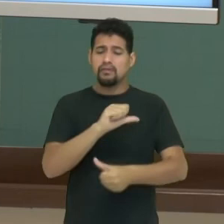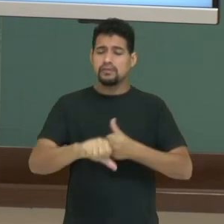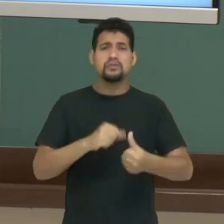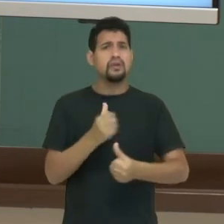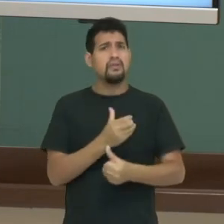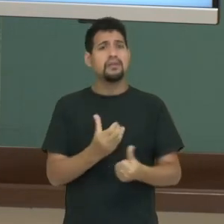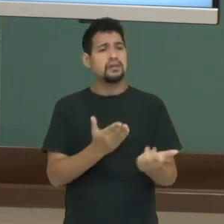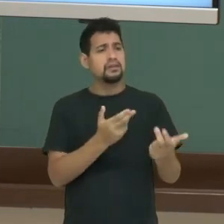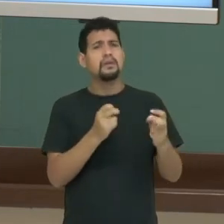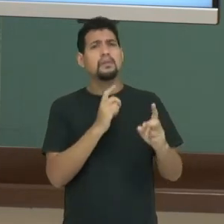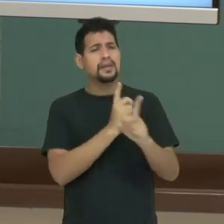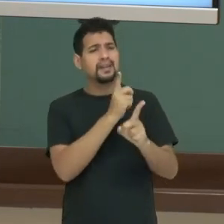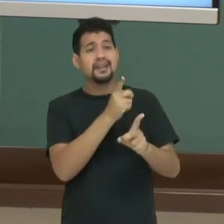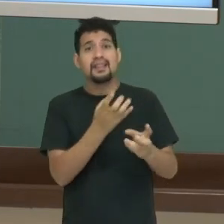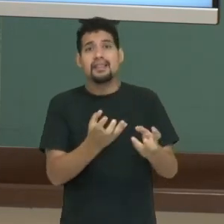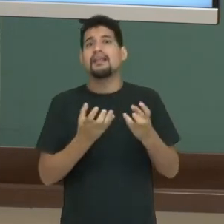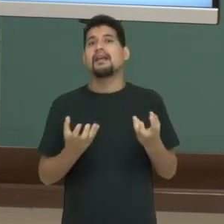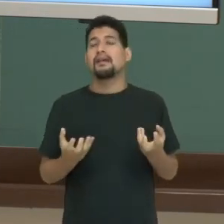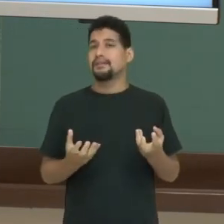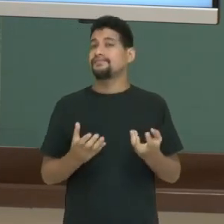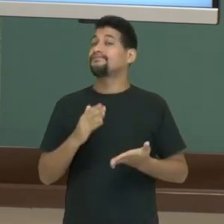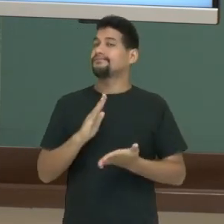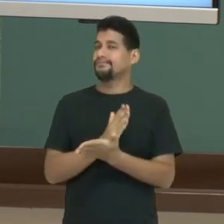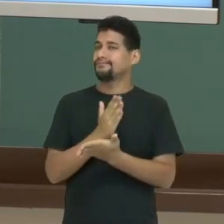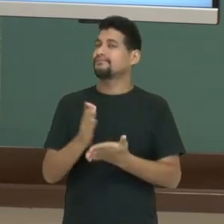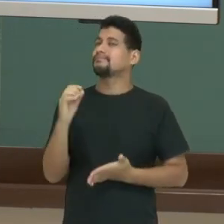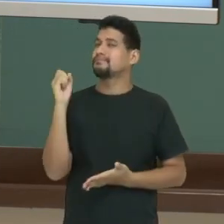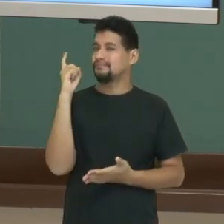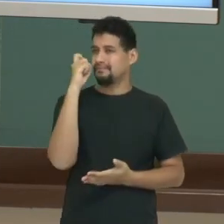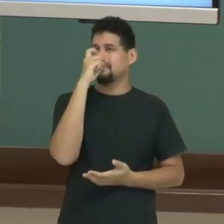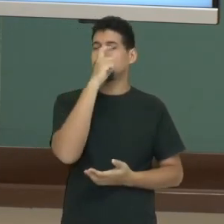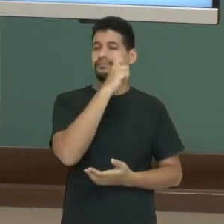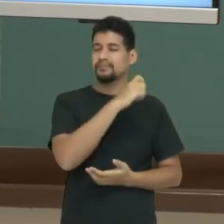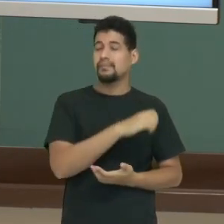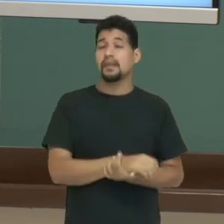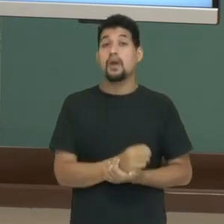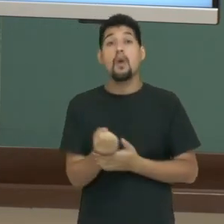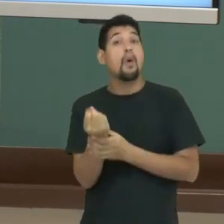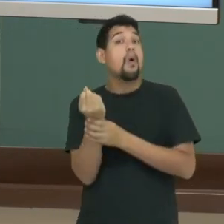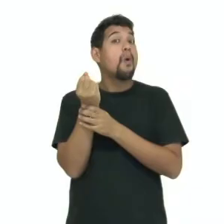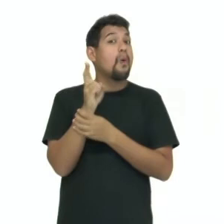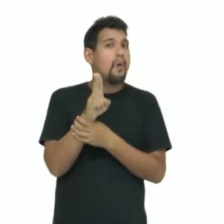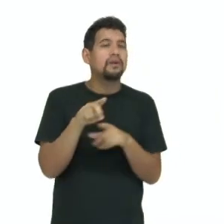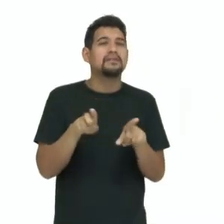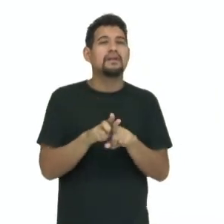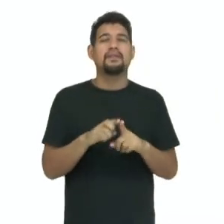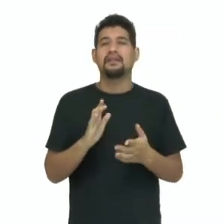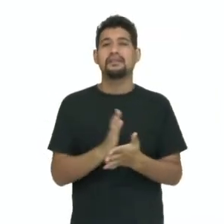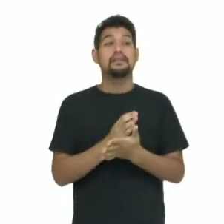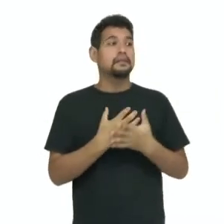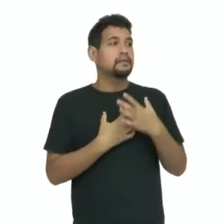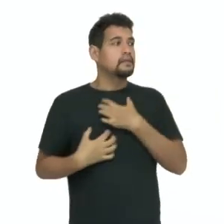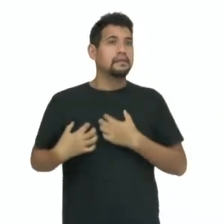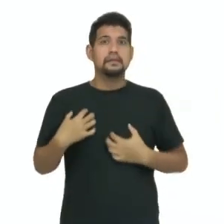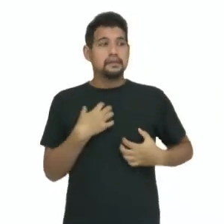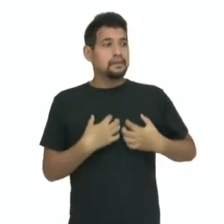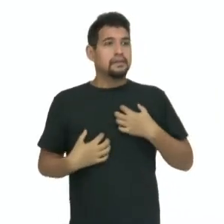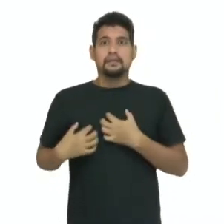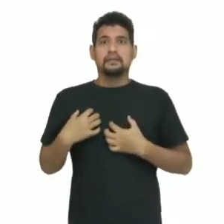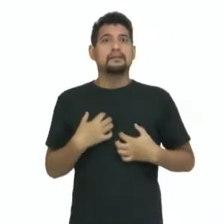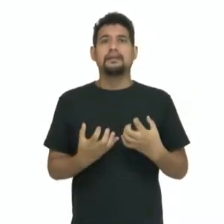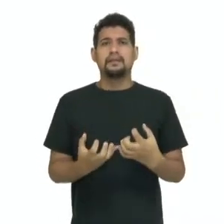esteja de acordo com o que ele busca, às vezes também é difícil. Ou ainda, enfrentar a ansiedade, isso